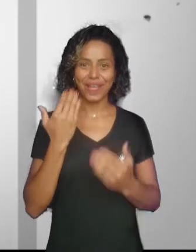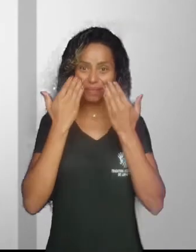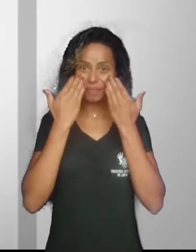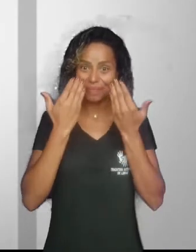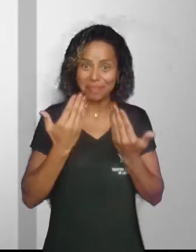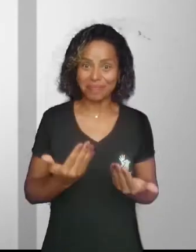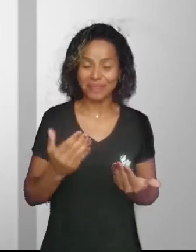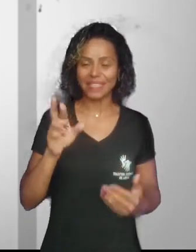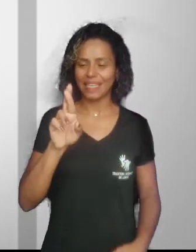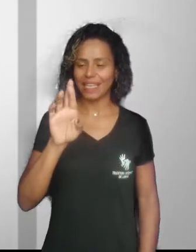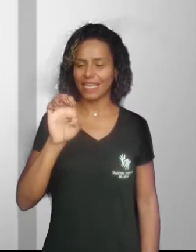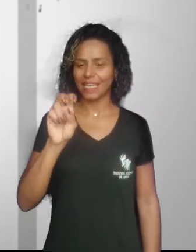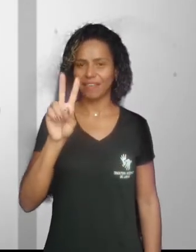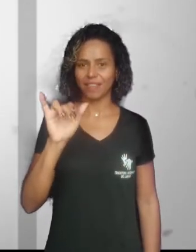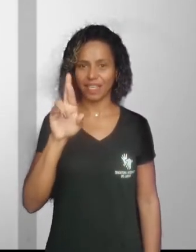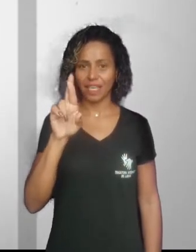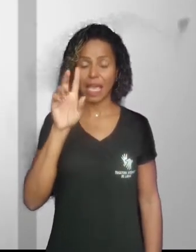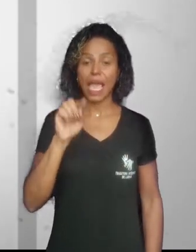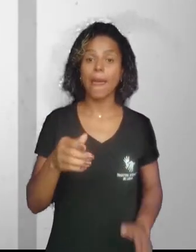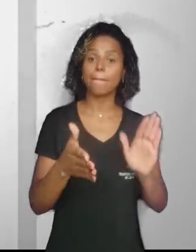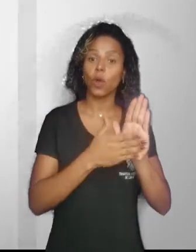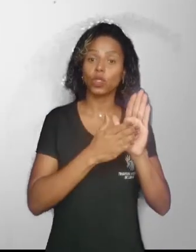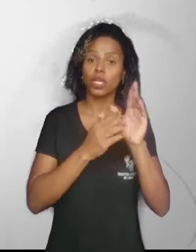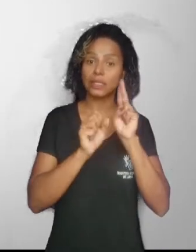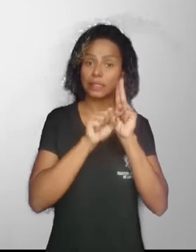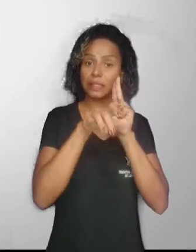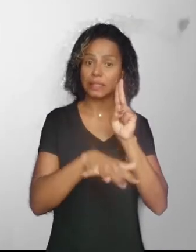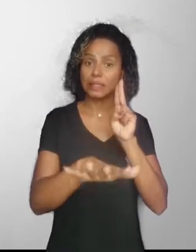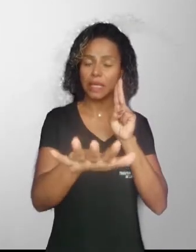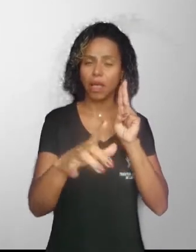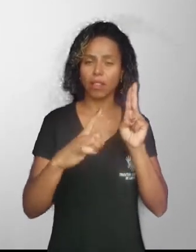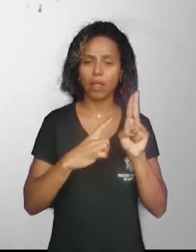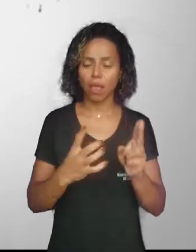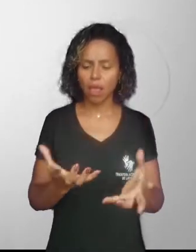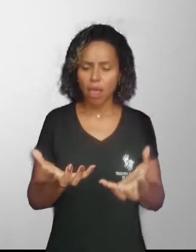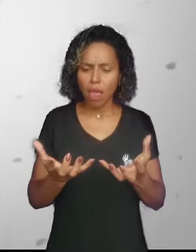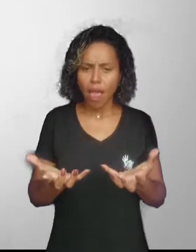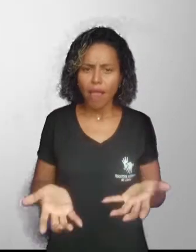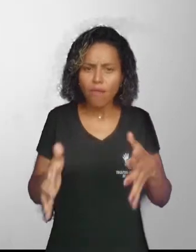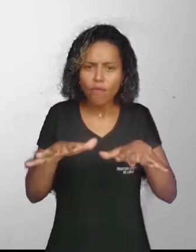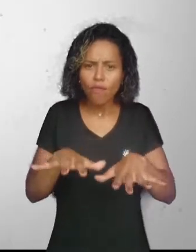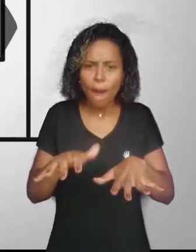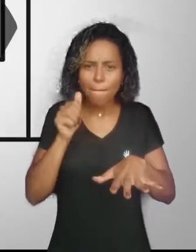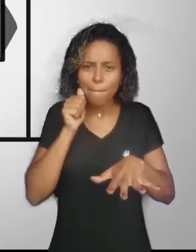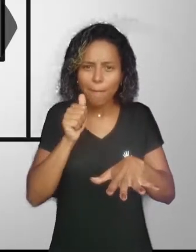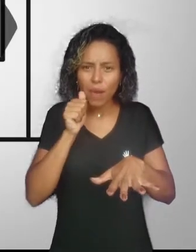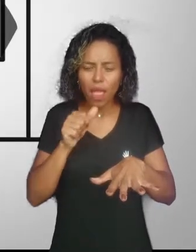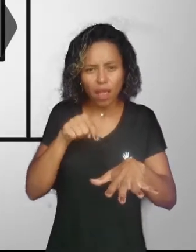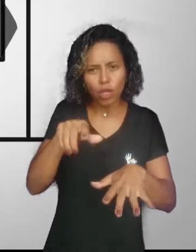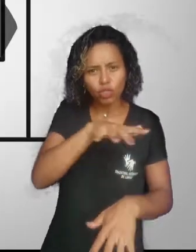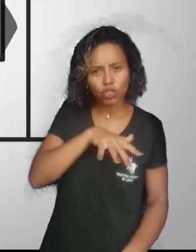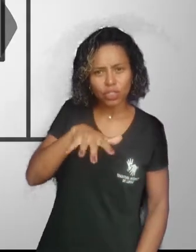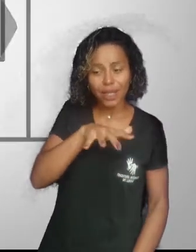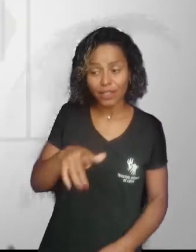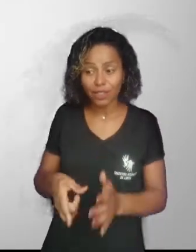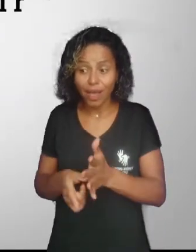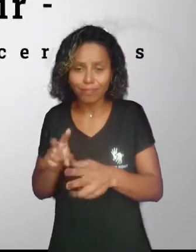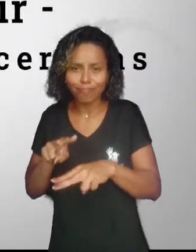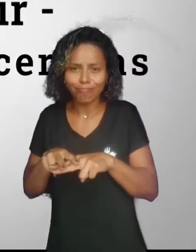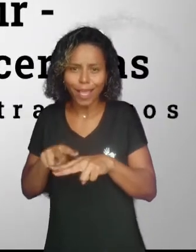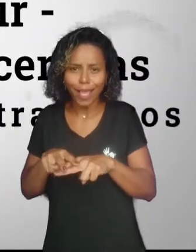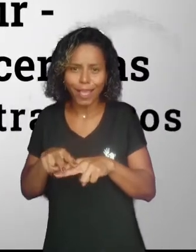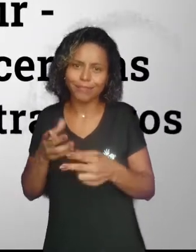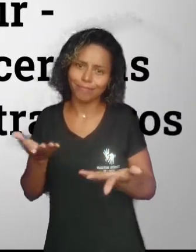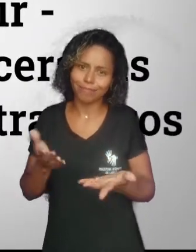destaques da série é o resumir um projeto de extensão que promove a reinserção na sociedade de mulheres encarceradas